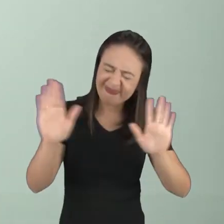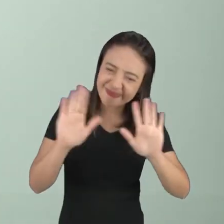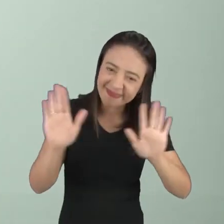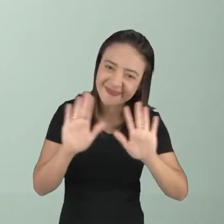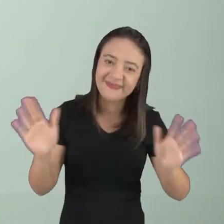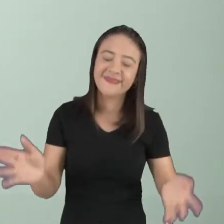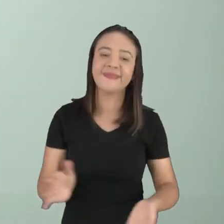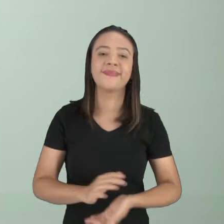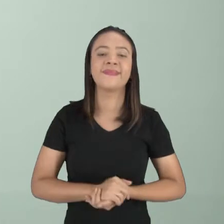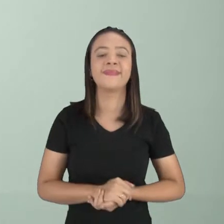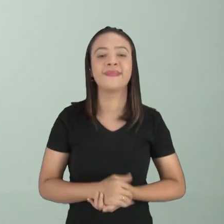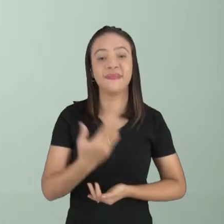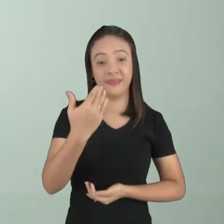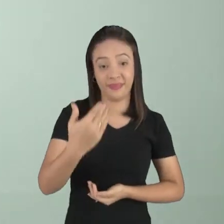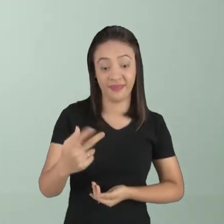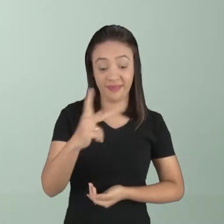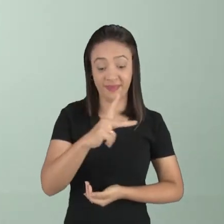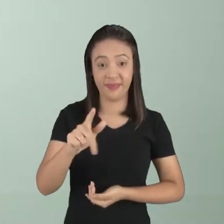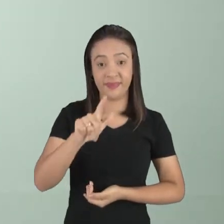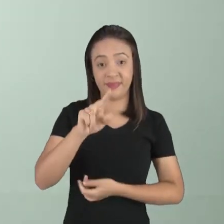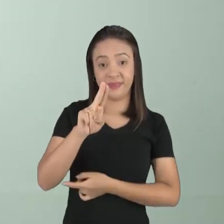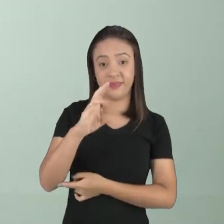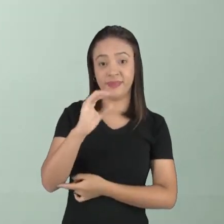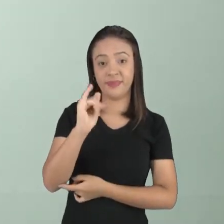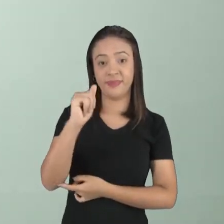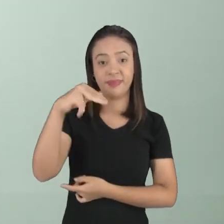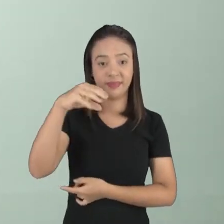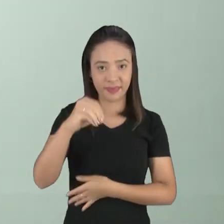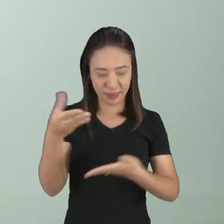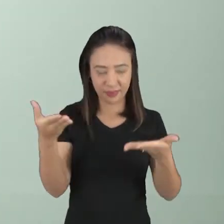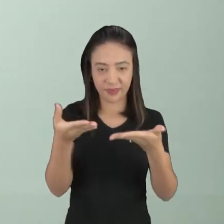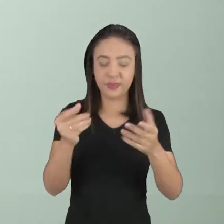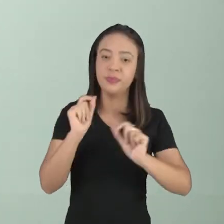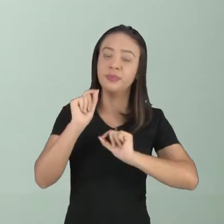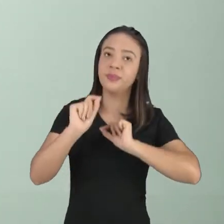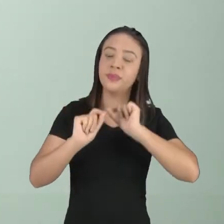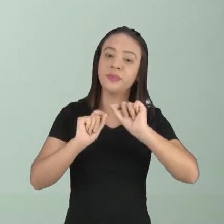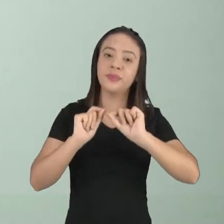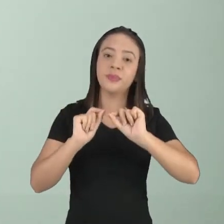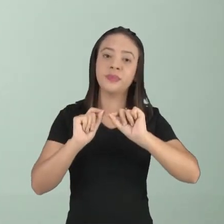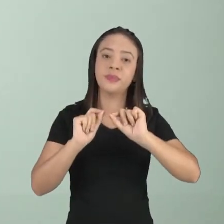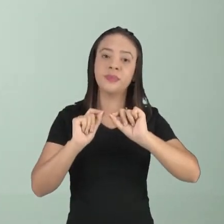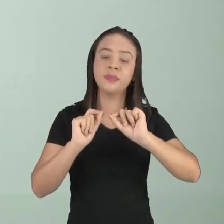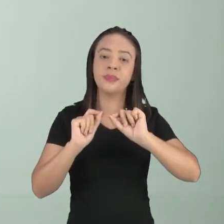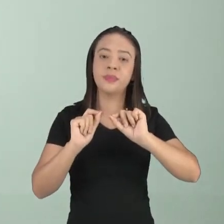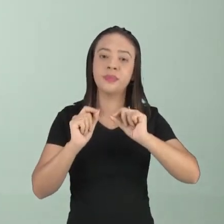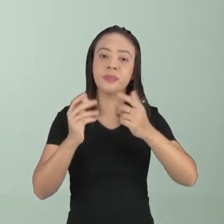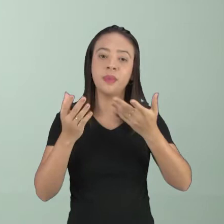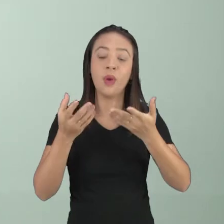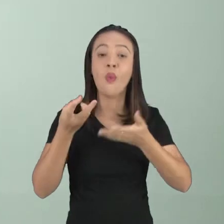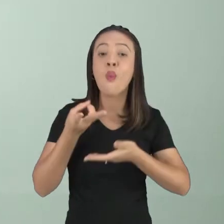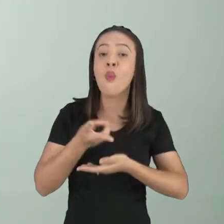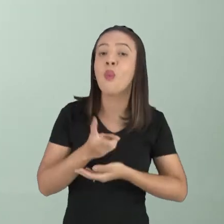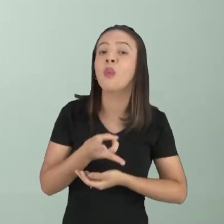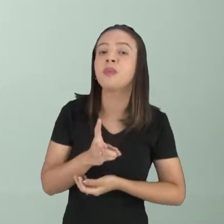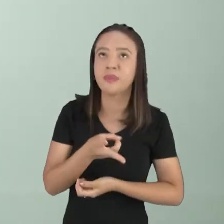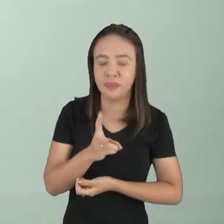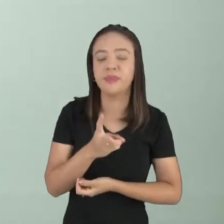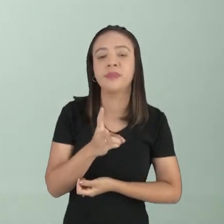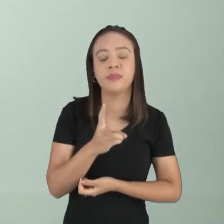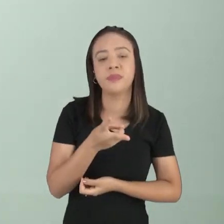Olá, pessoal. Eu sou o professor Luciano e hoje nós vamos dar